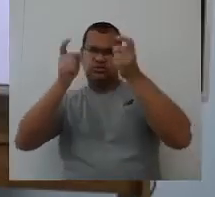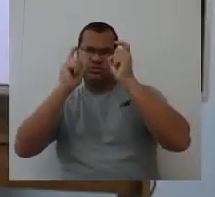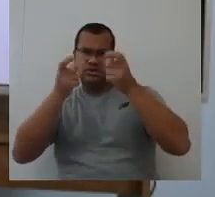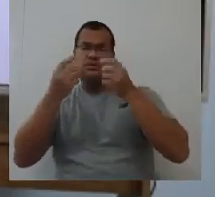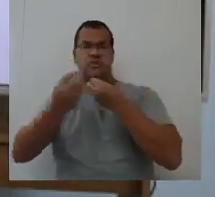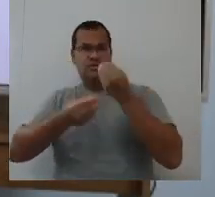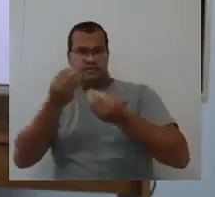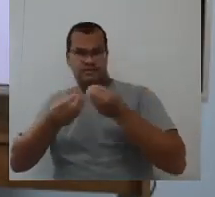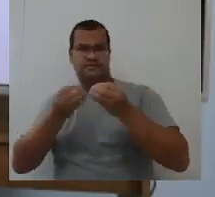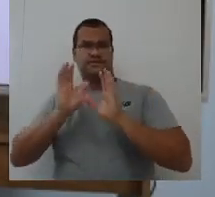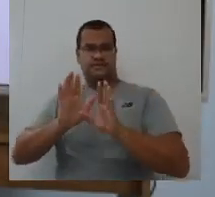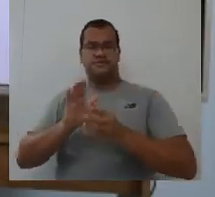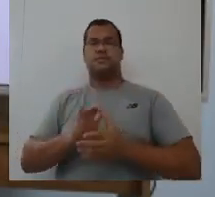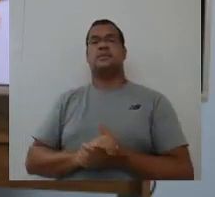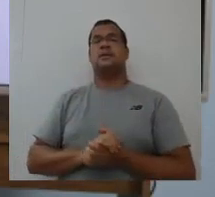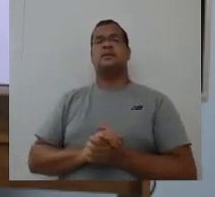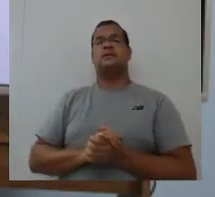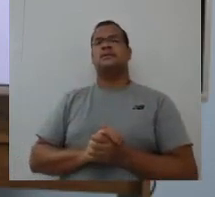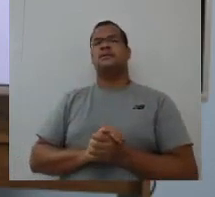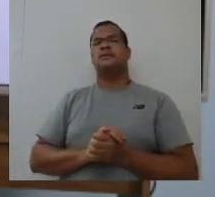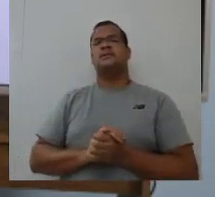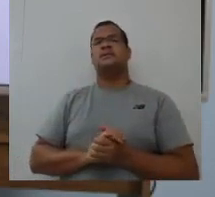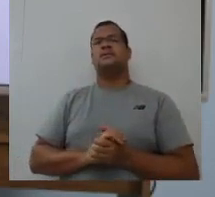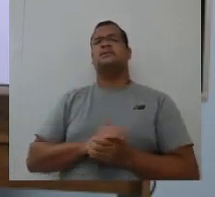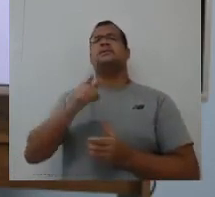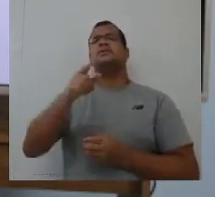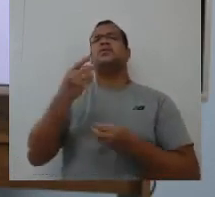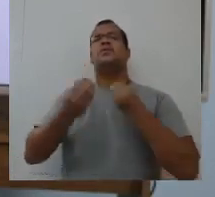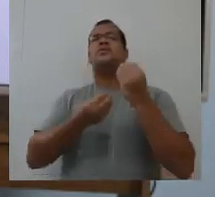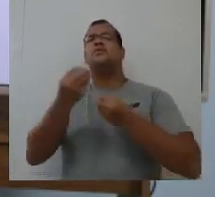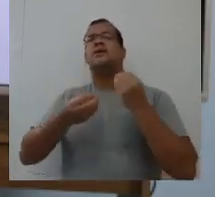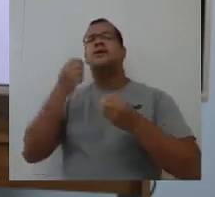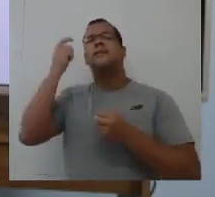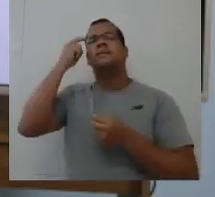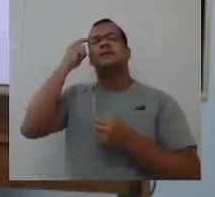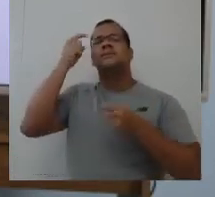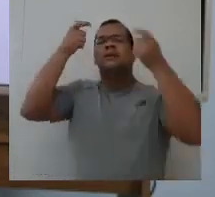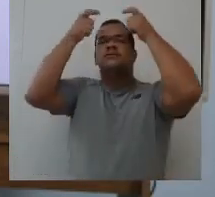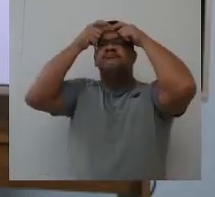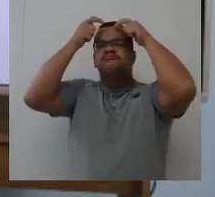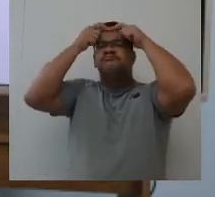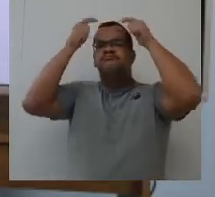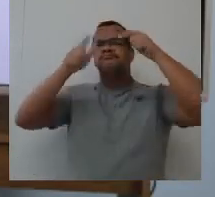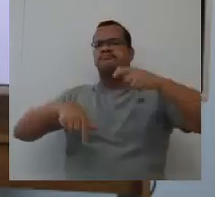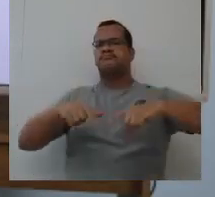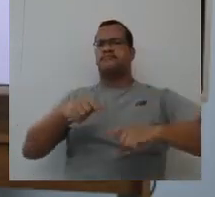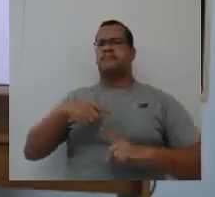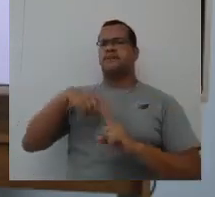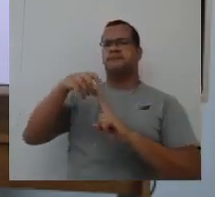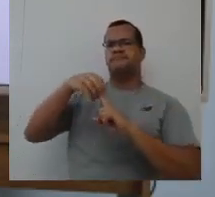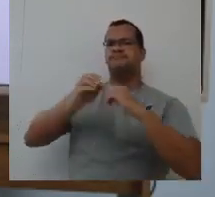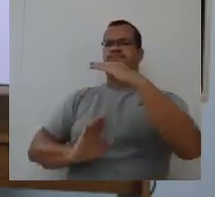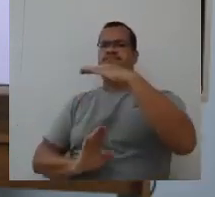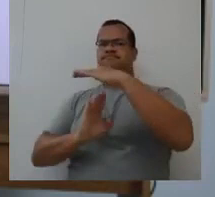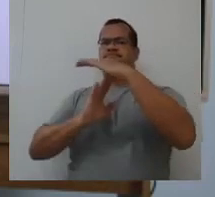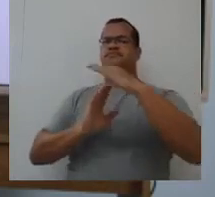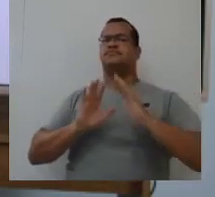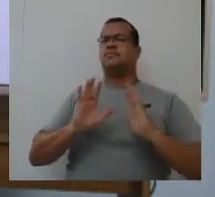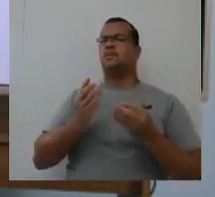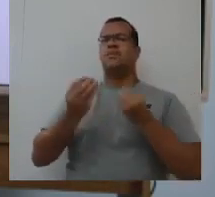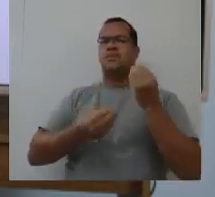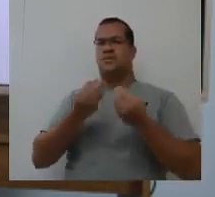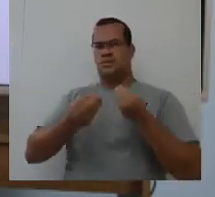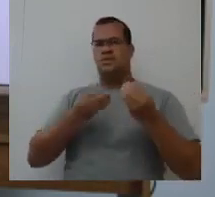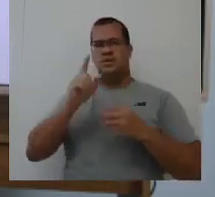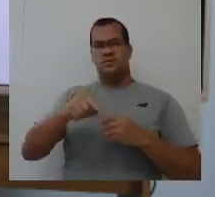gente vai caminhando. Então, e o pensamento imperialista, já que a gente está falando da Primeira Guerra associada ao imperialismo, né?